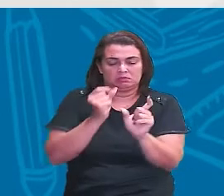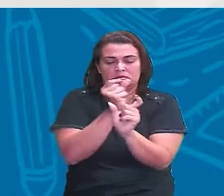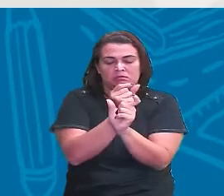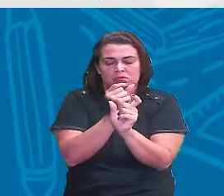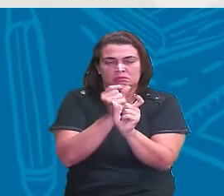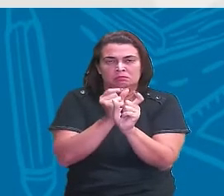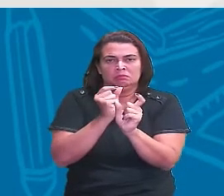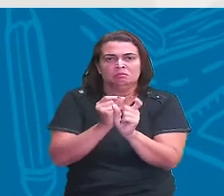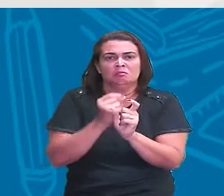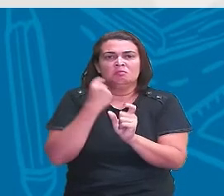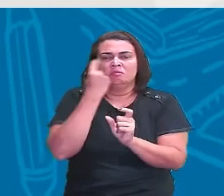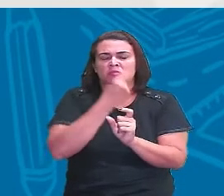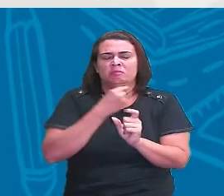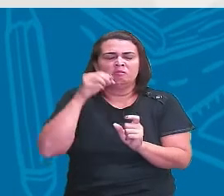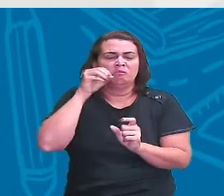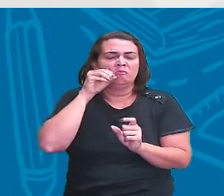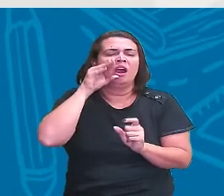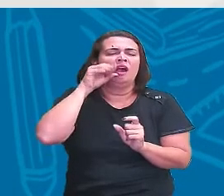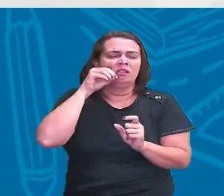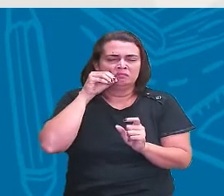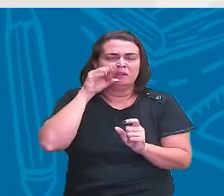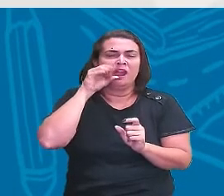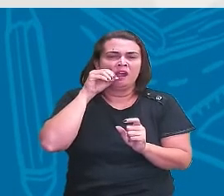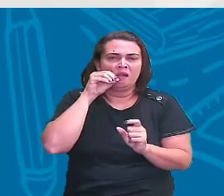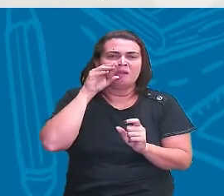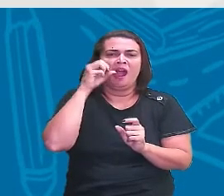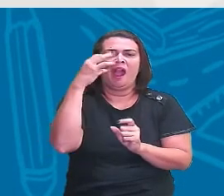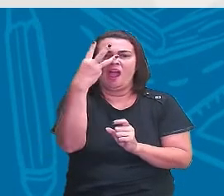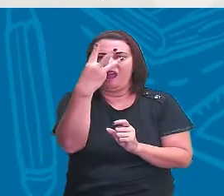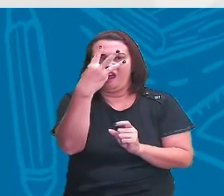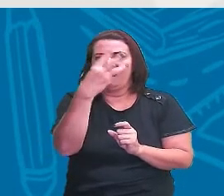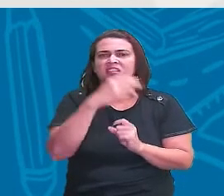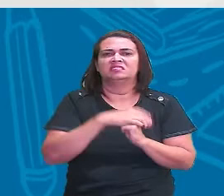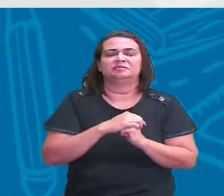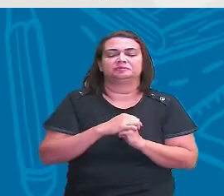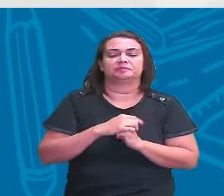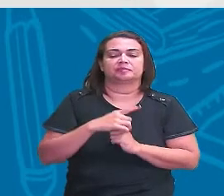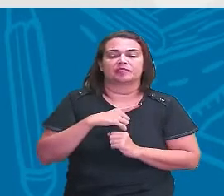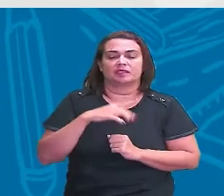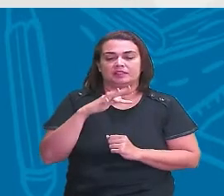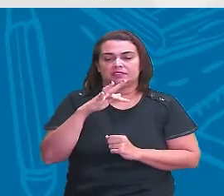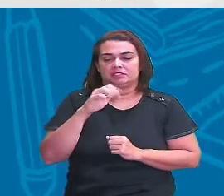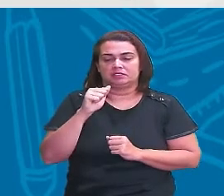A gente emite o som 3 vezes. Então, aí eu tenho